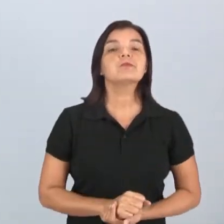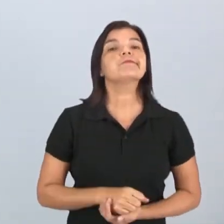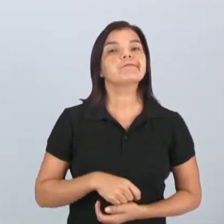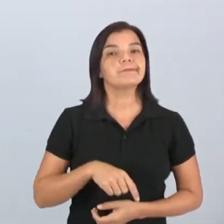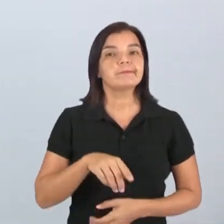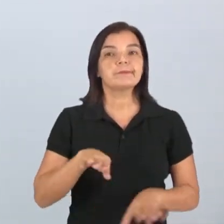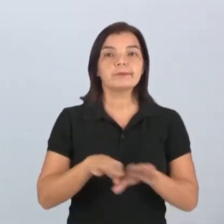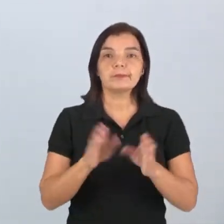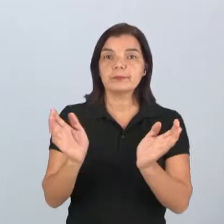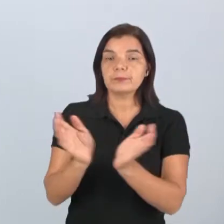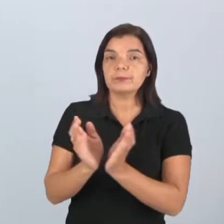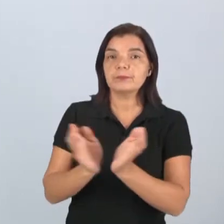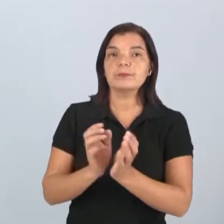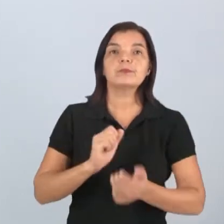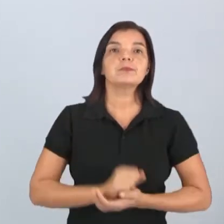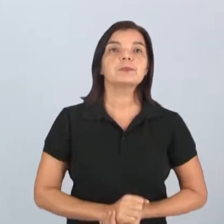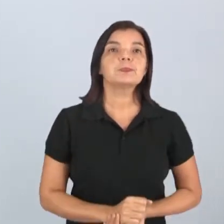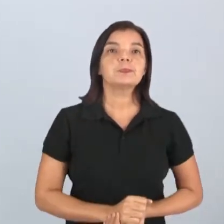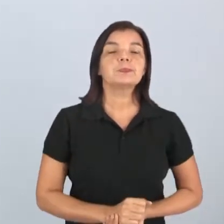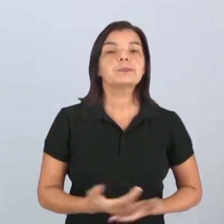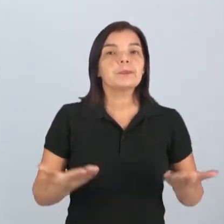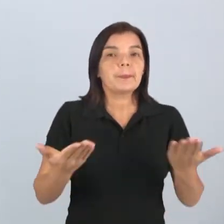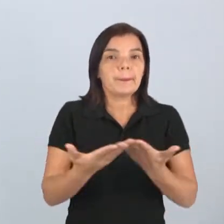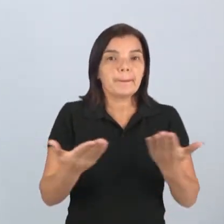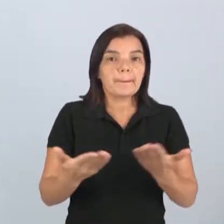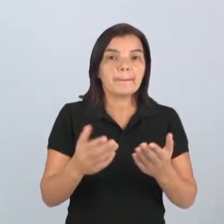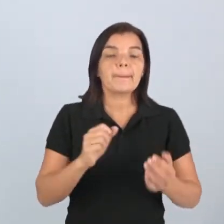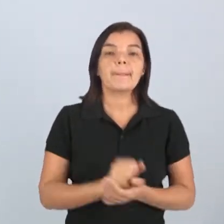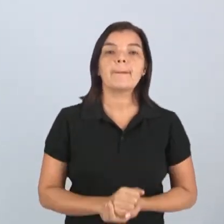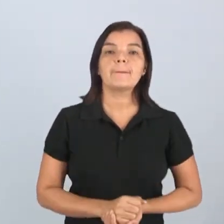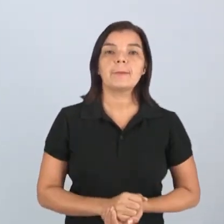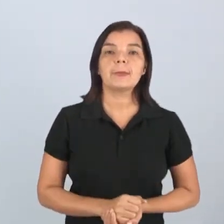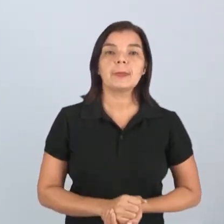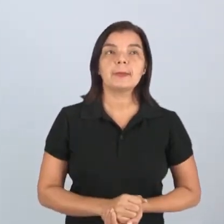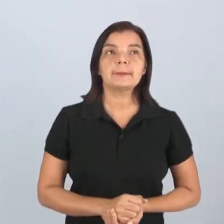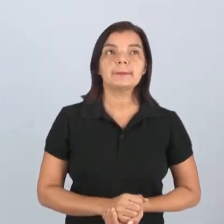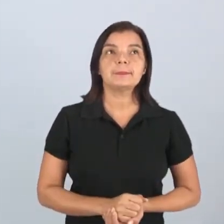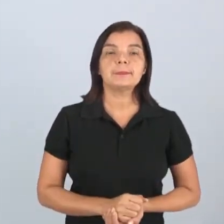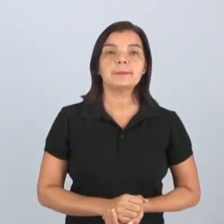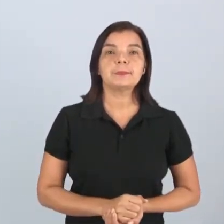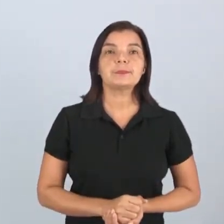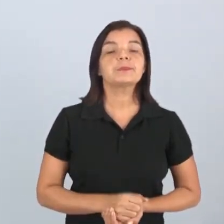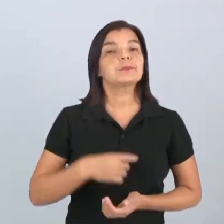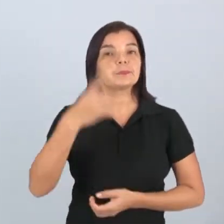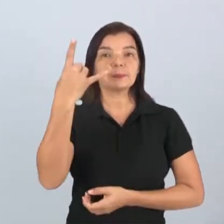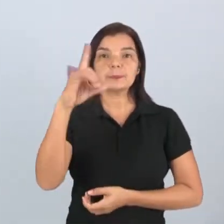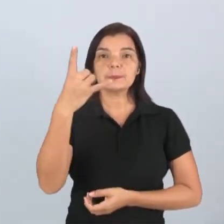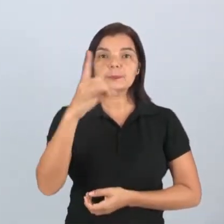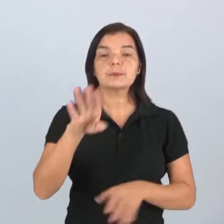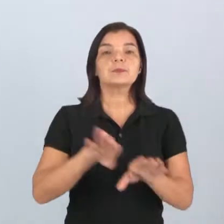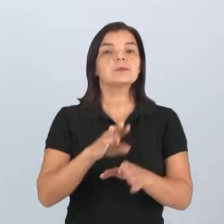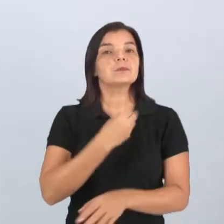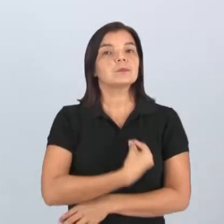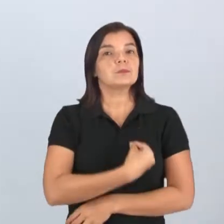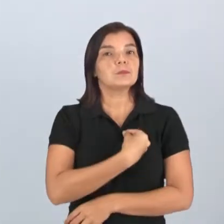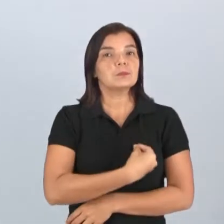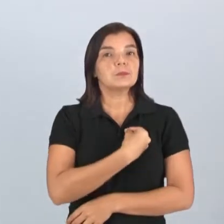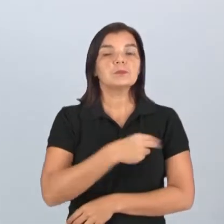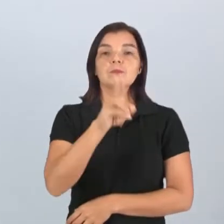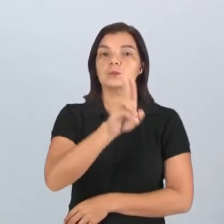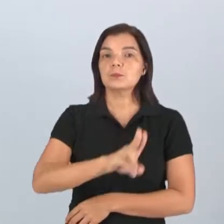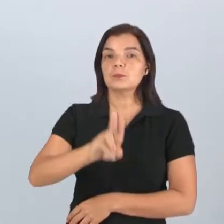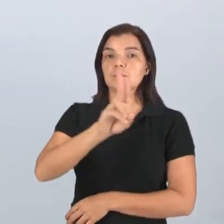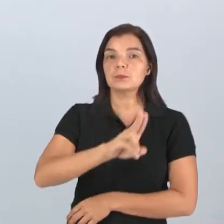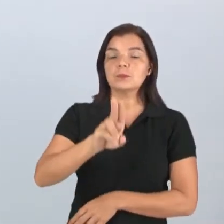grande com relação a esses grupos étnicos. Atualmente, como eu disse, né, há pouco, a Bolívia vivencia ou